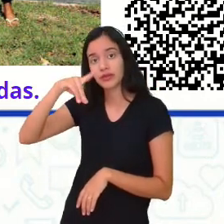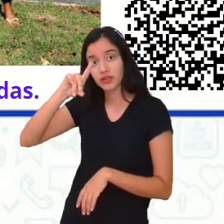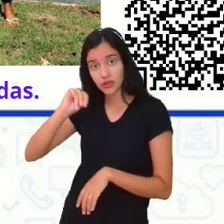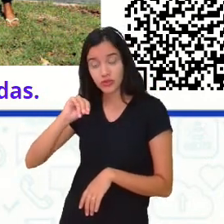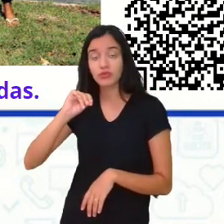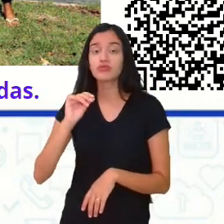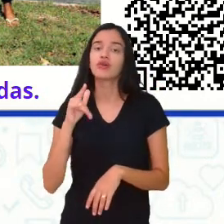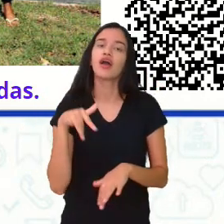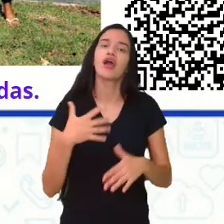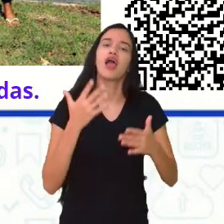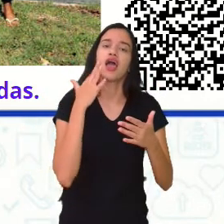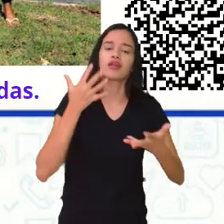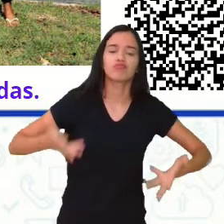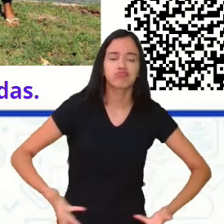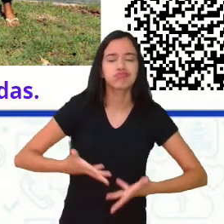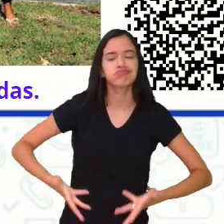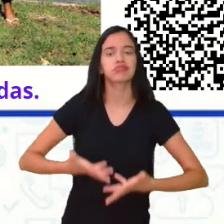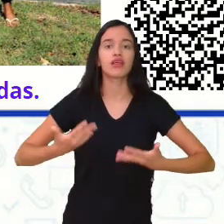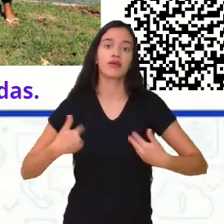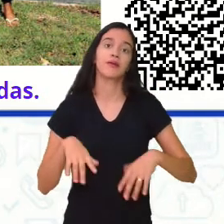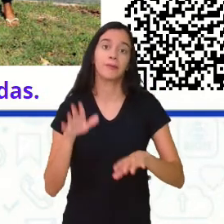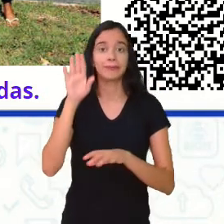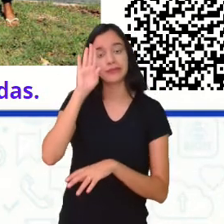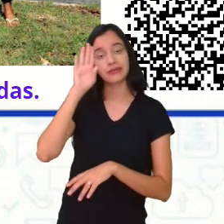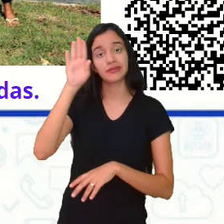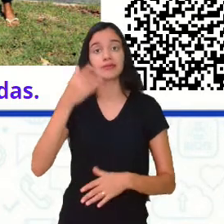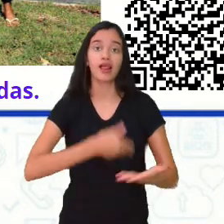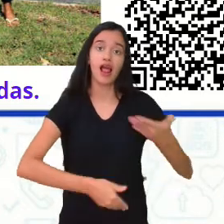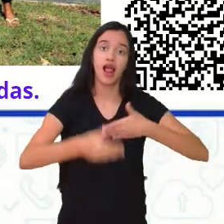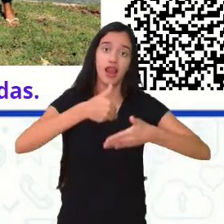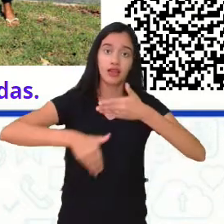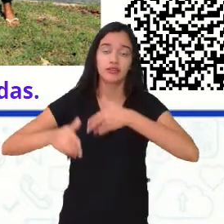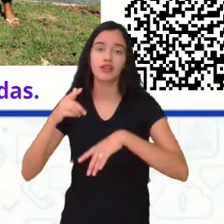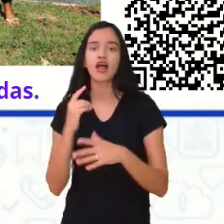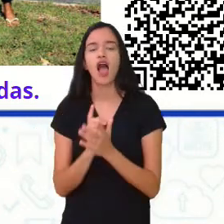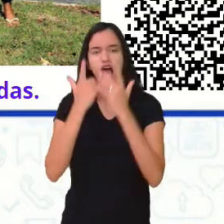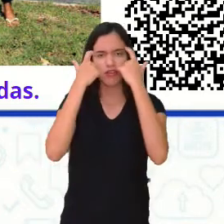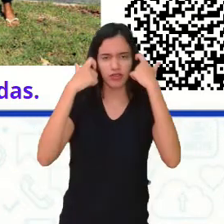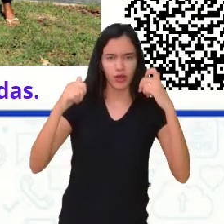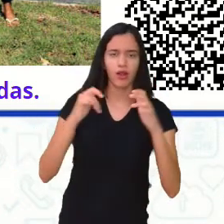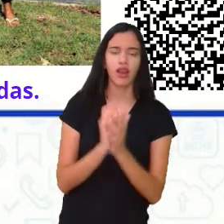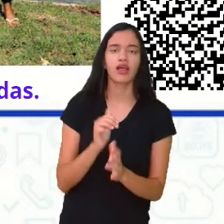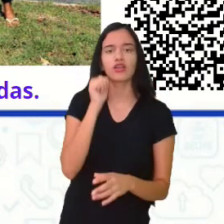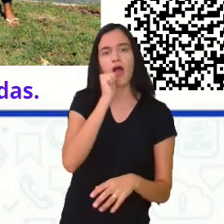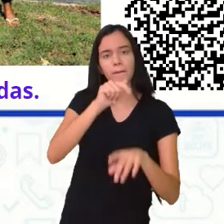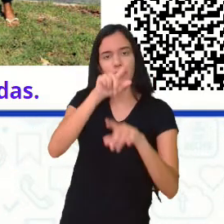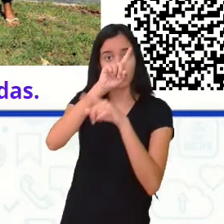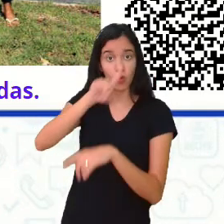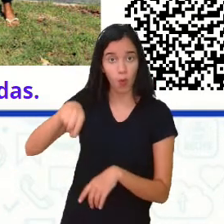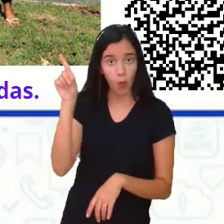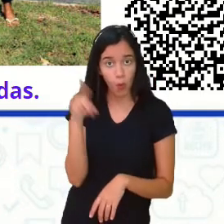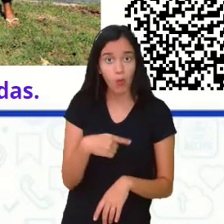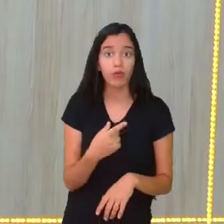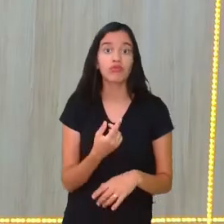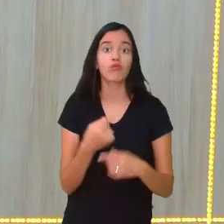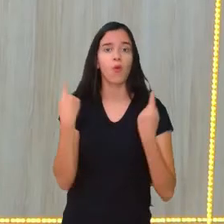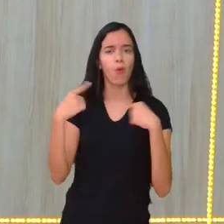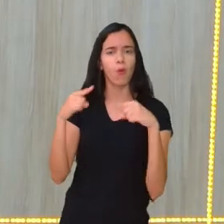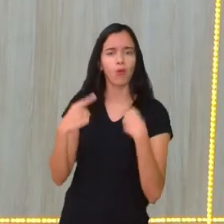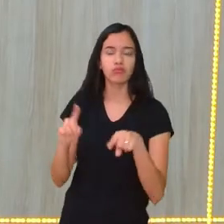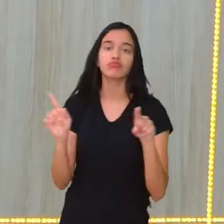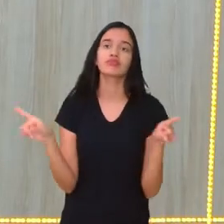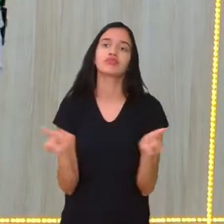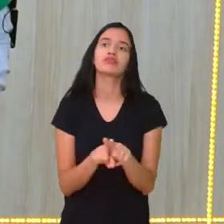Era um teatro bem engajado, principalmente nas questões relacionadas à violência contra a mulher. Há uma pauta mais feminista